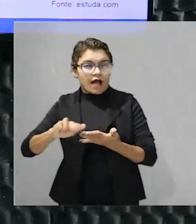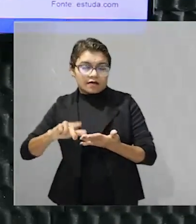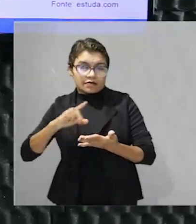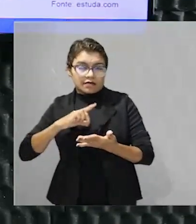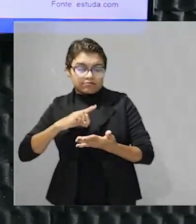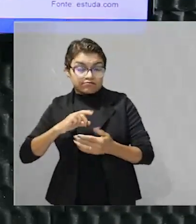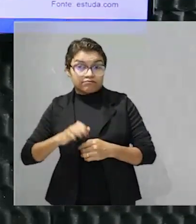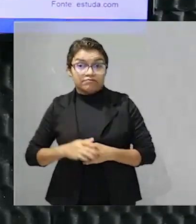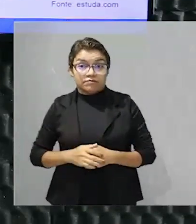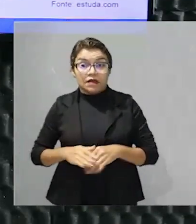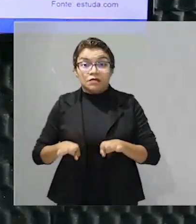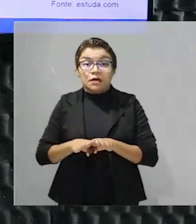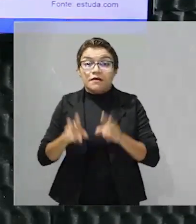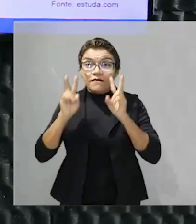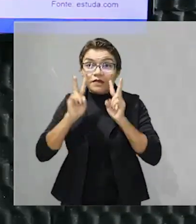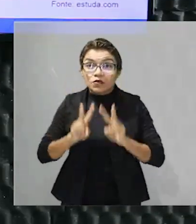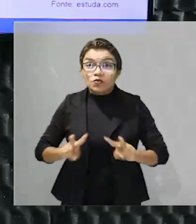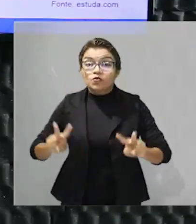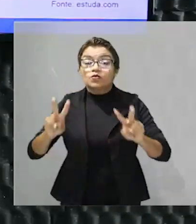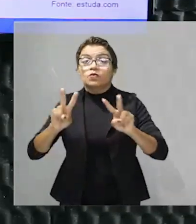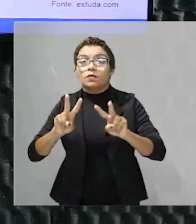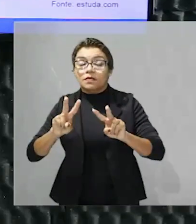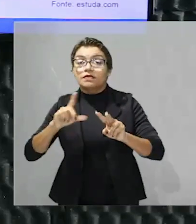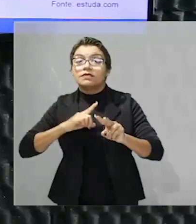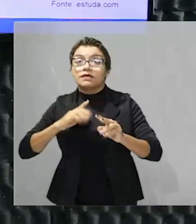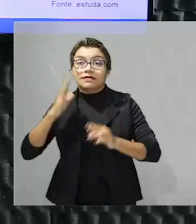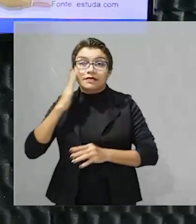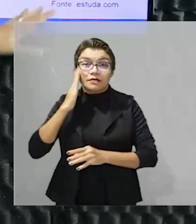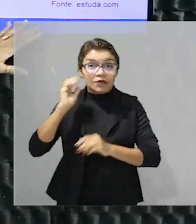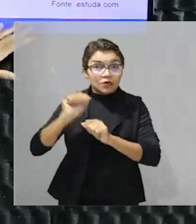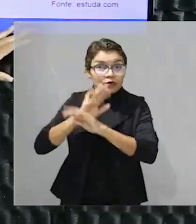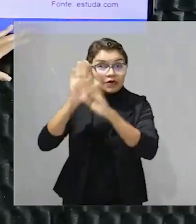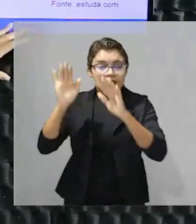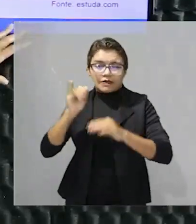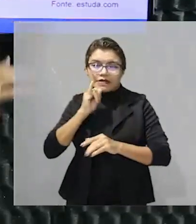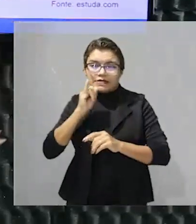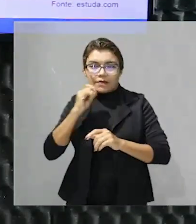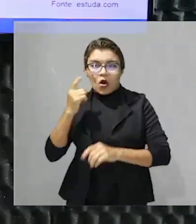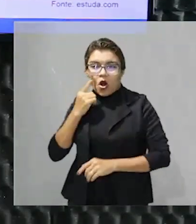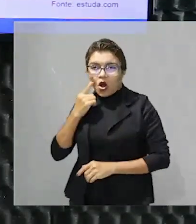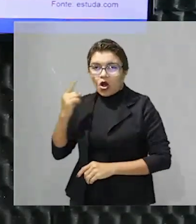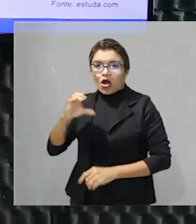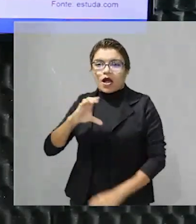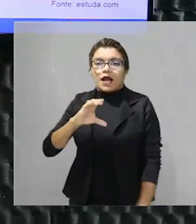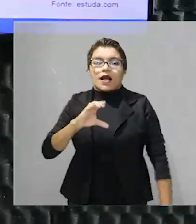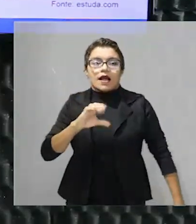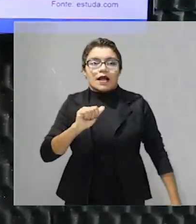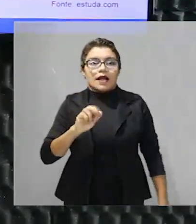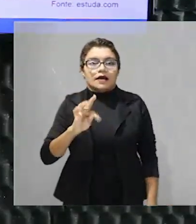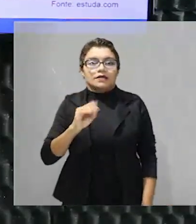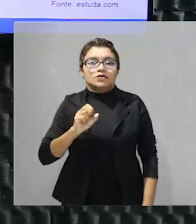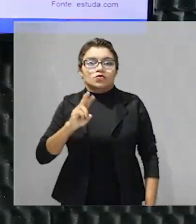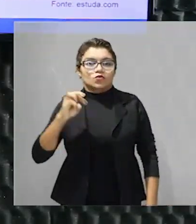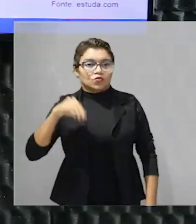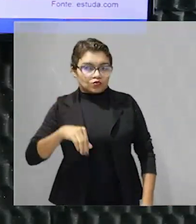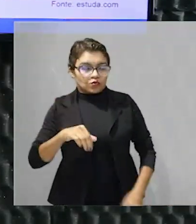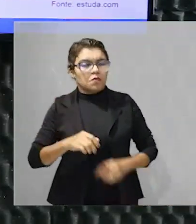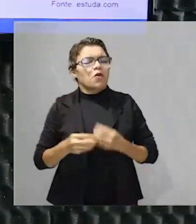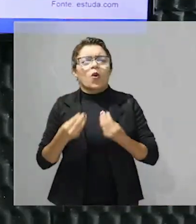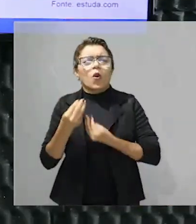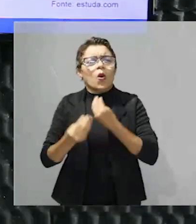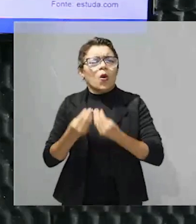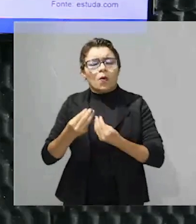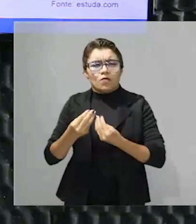ser visualmente interpretados. Aqui é um exemplo de um cartoon, ó. Por que a gente fala visualmente